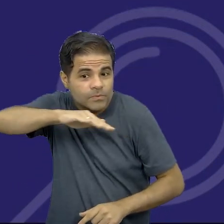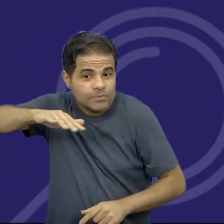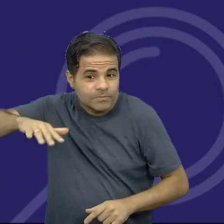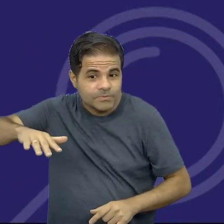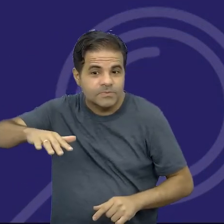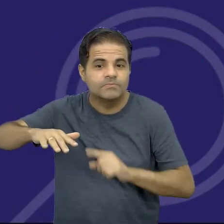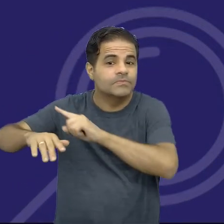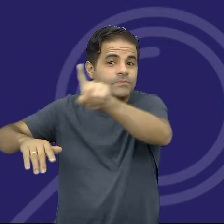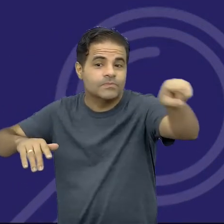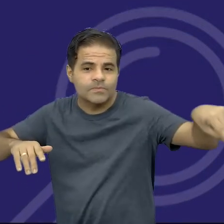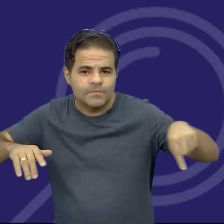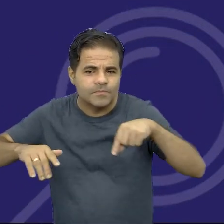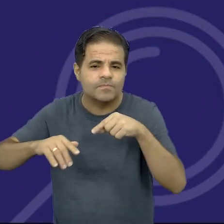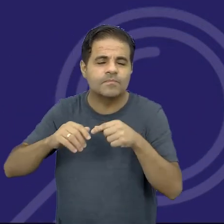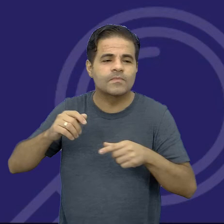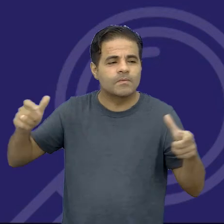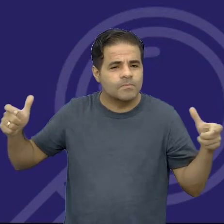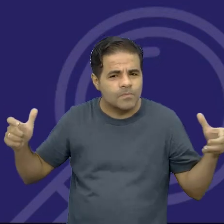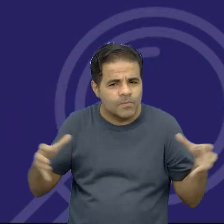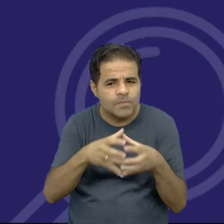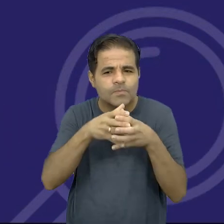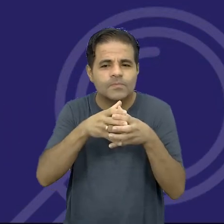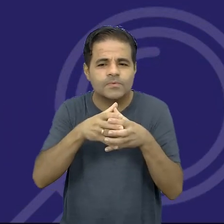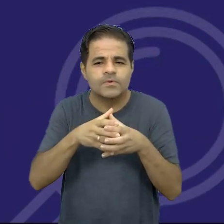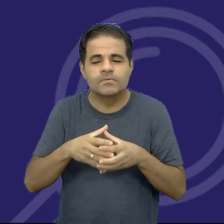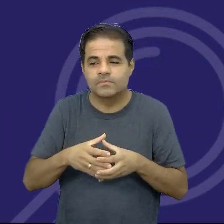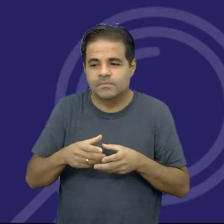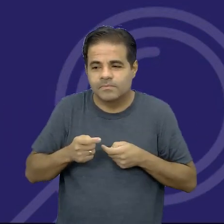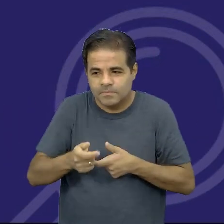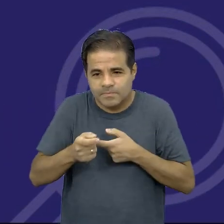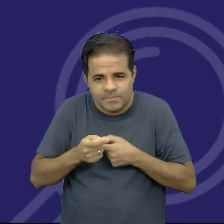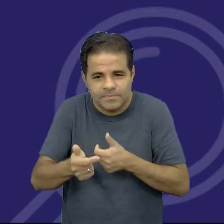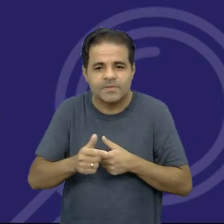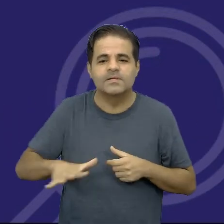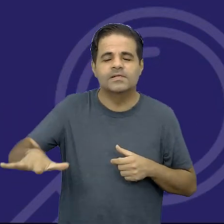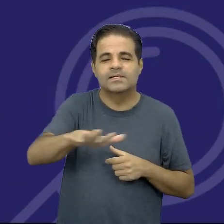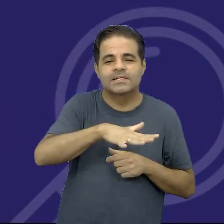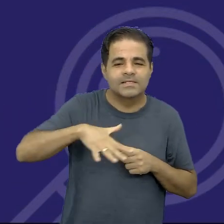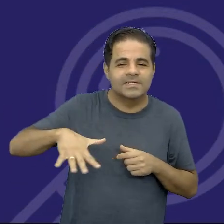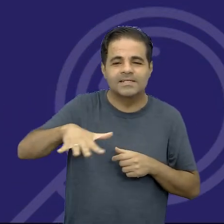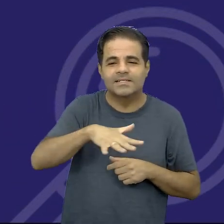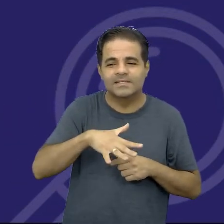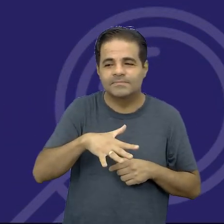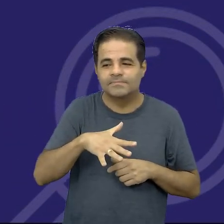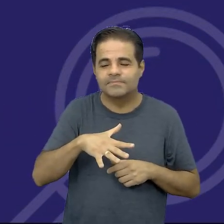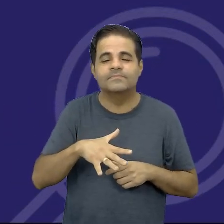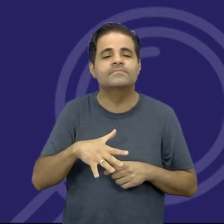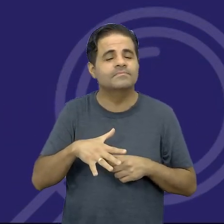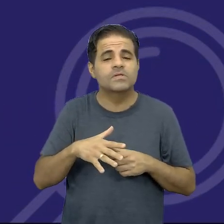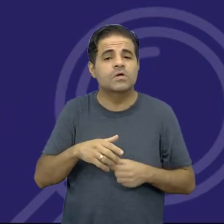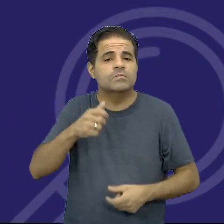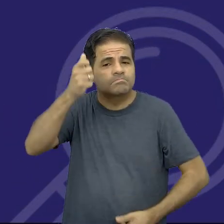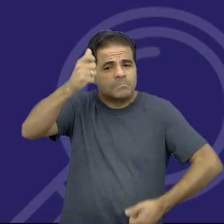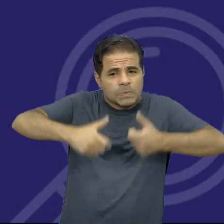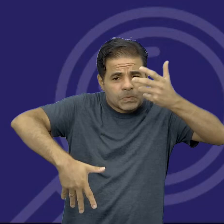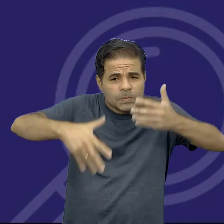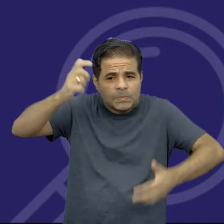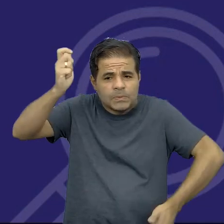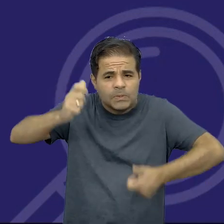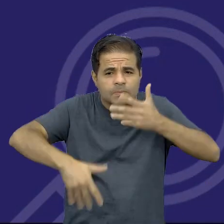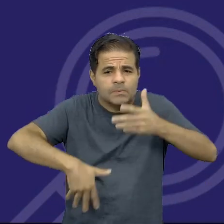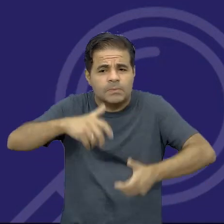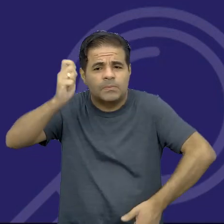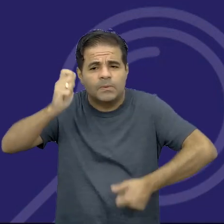em duplas ou pequenos agrupamentos, e ainda é possível solicitar que eles desenvolvam uma justificativa